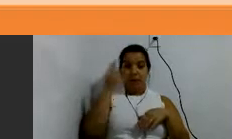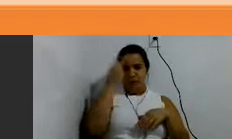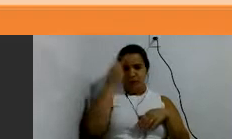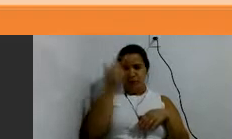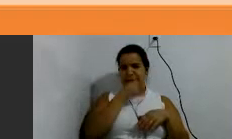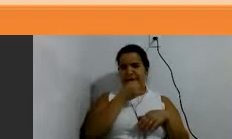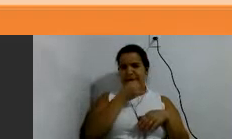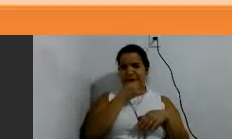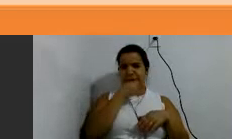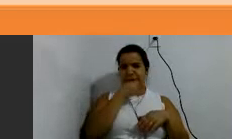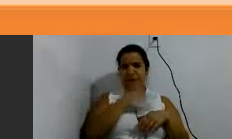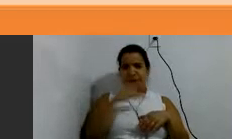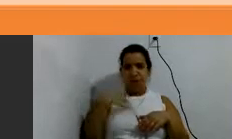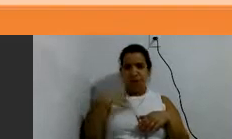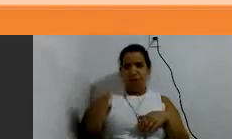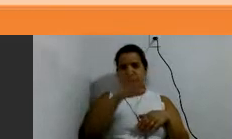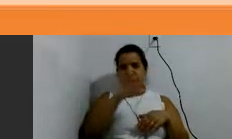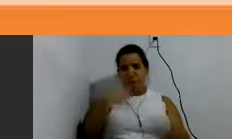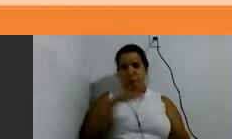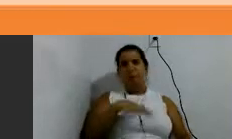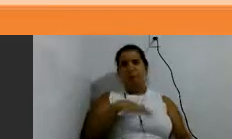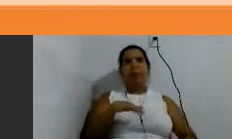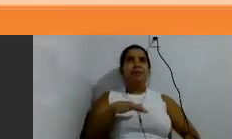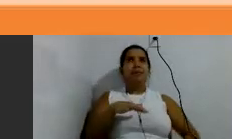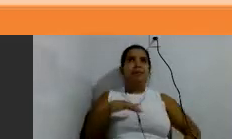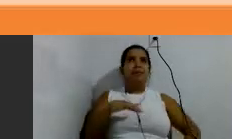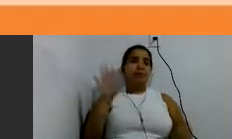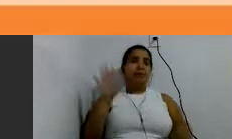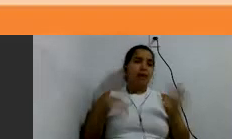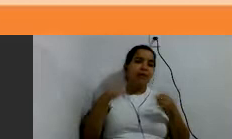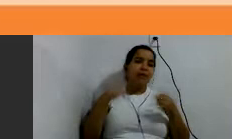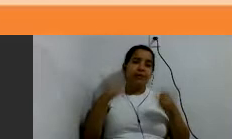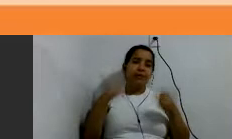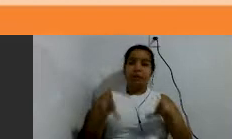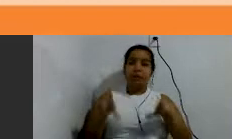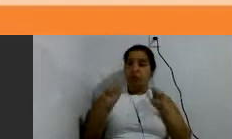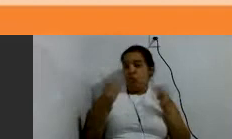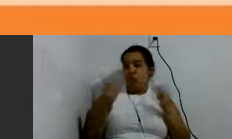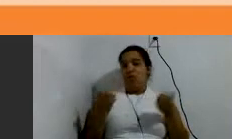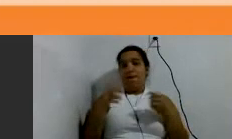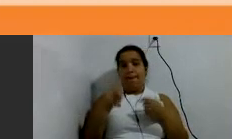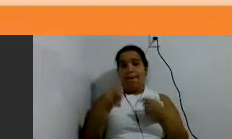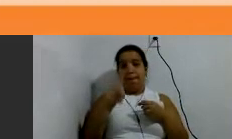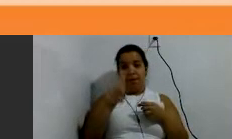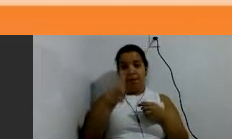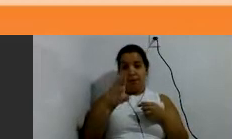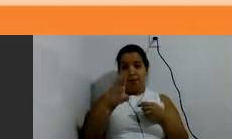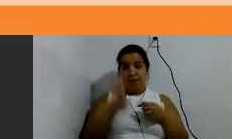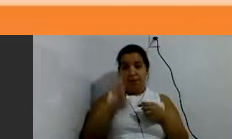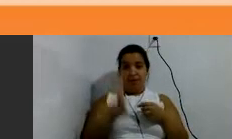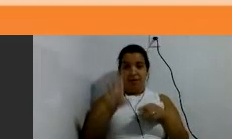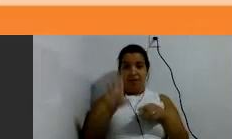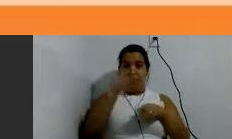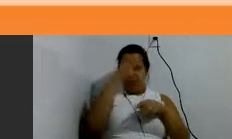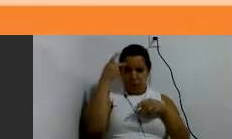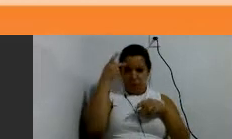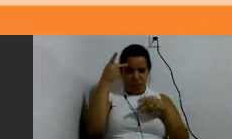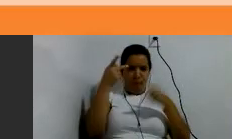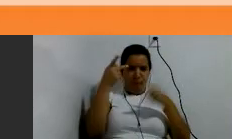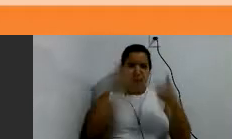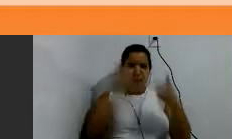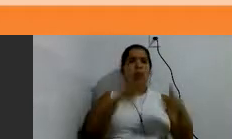de saúde pública, às vezes a gente não tem a opção de fazer um PCR para um paciente de uma região endêmica, de